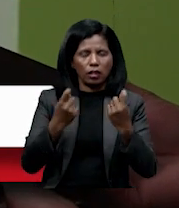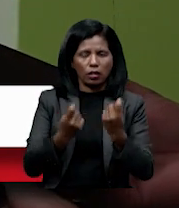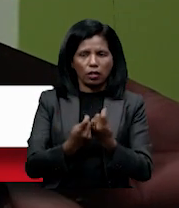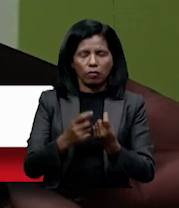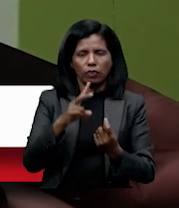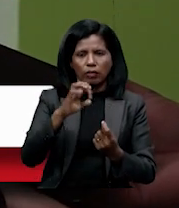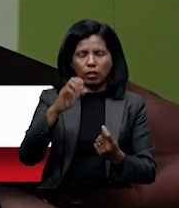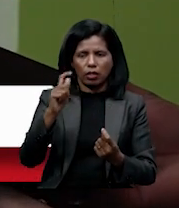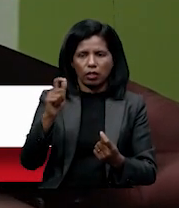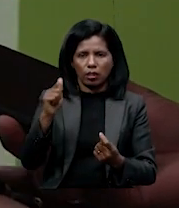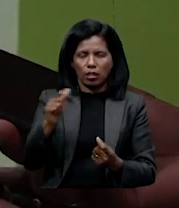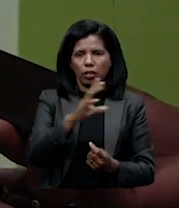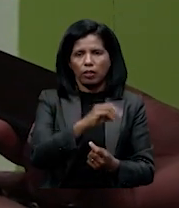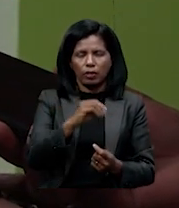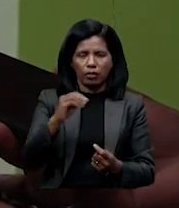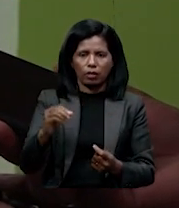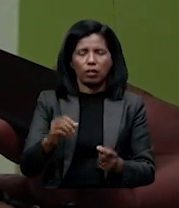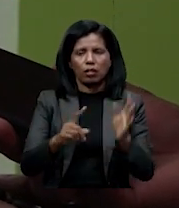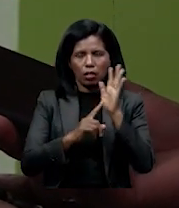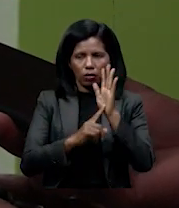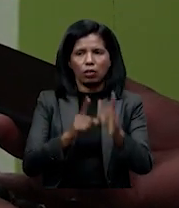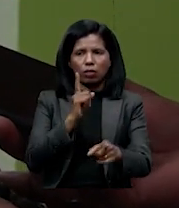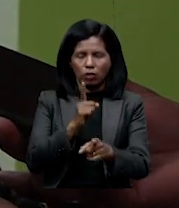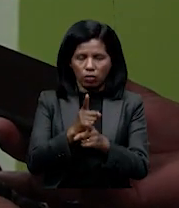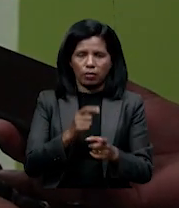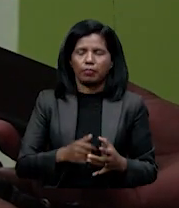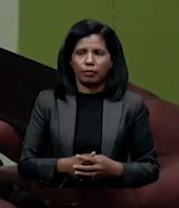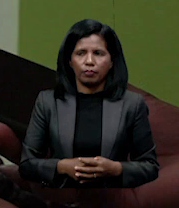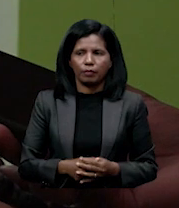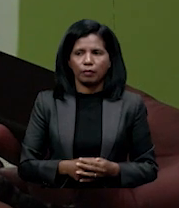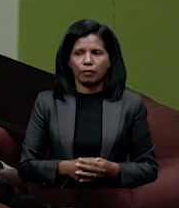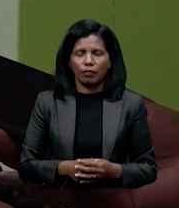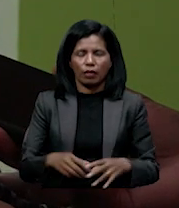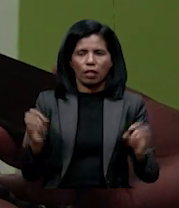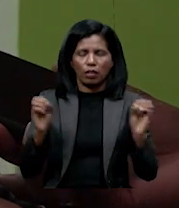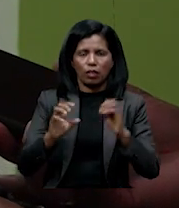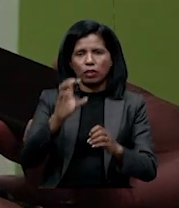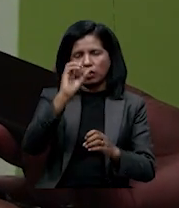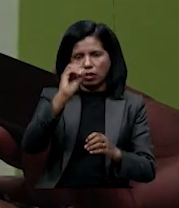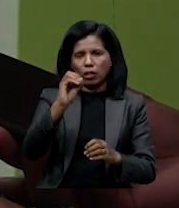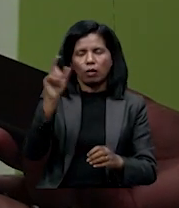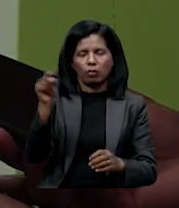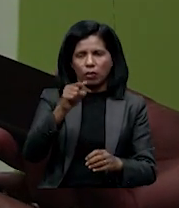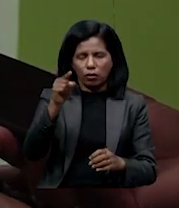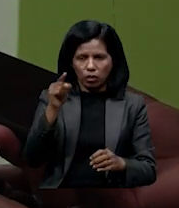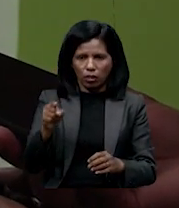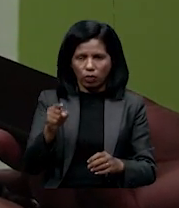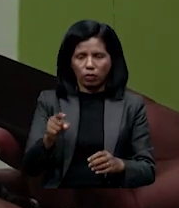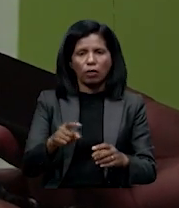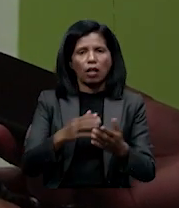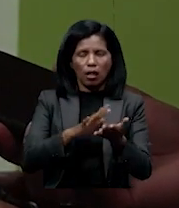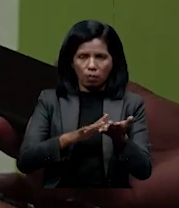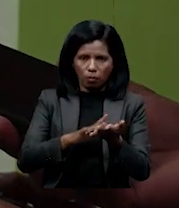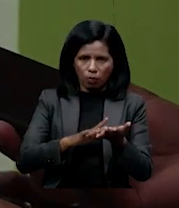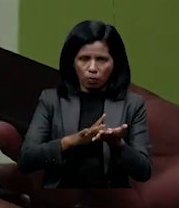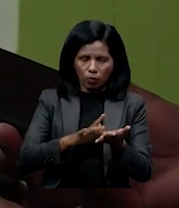vital no mas rutina o hina to otena los doni laos 0% stock out ma be